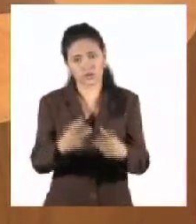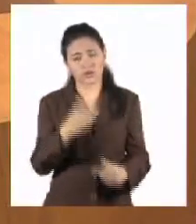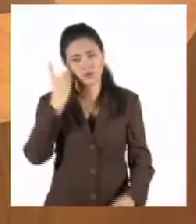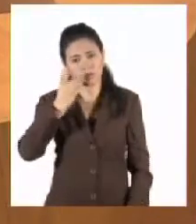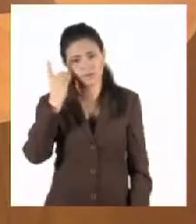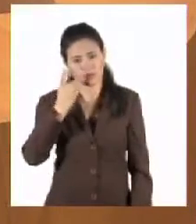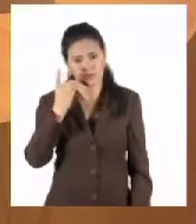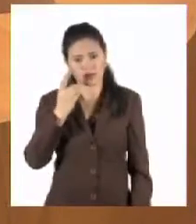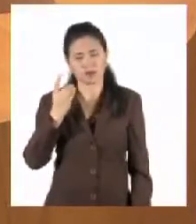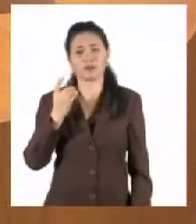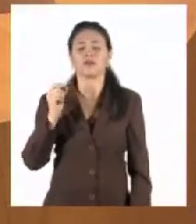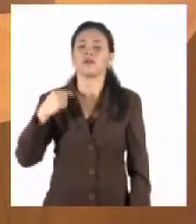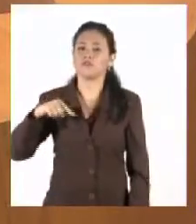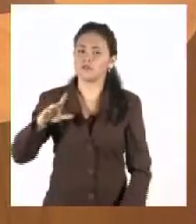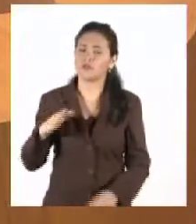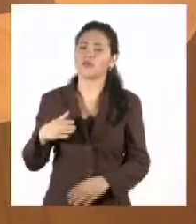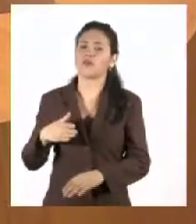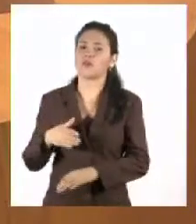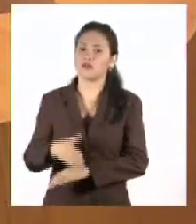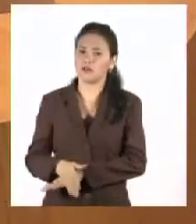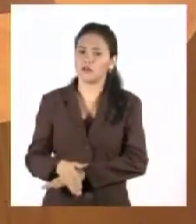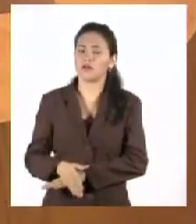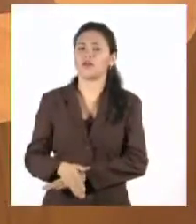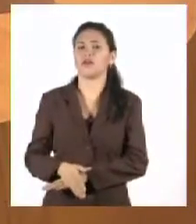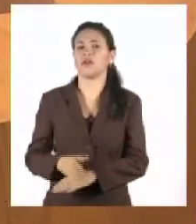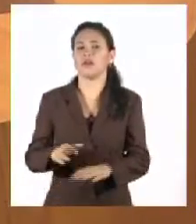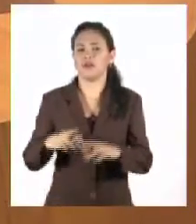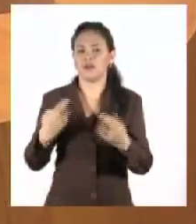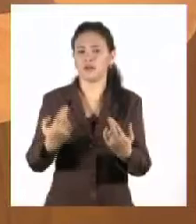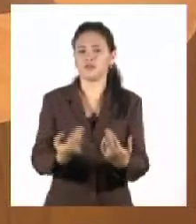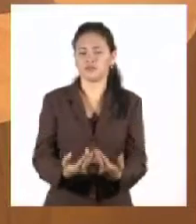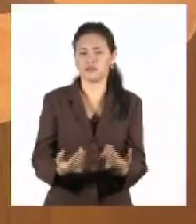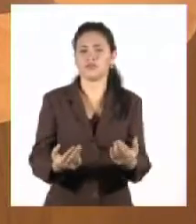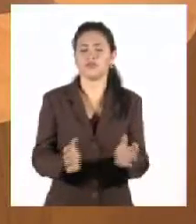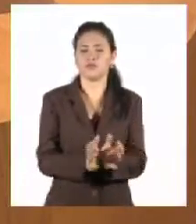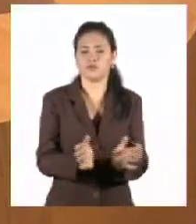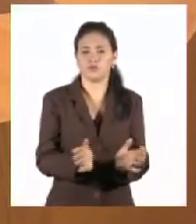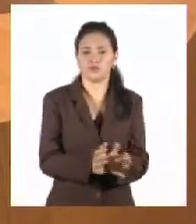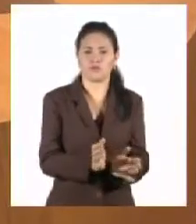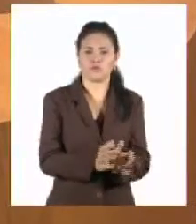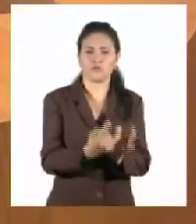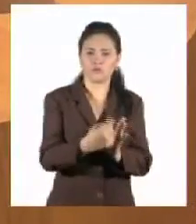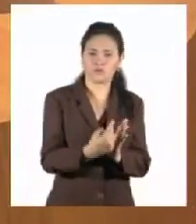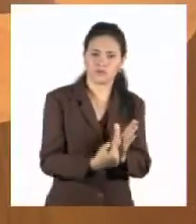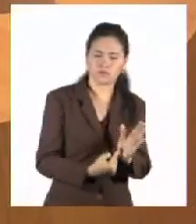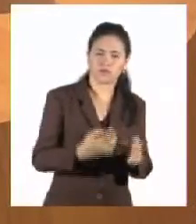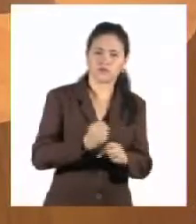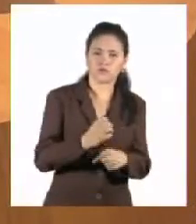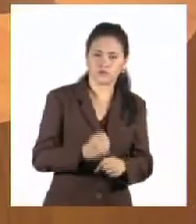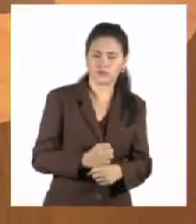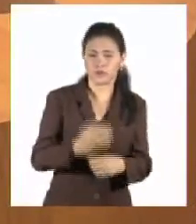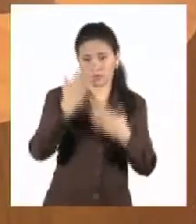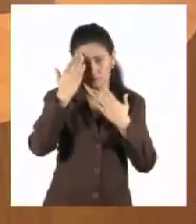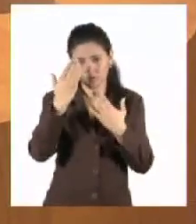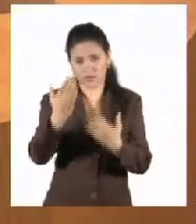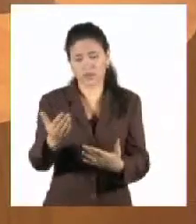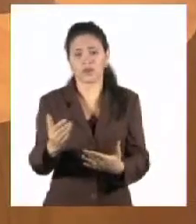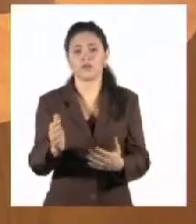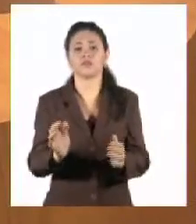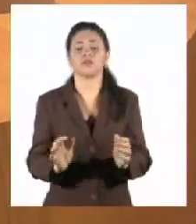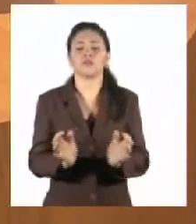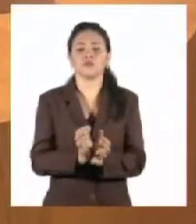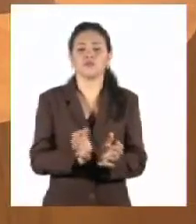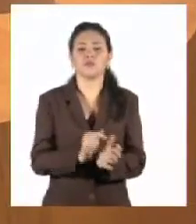presentes da comissão, agradecer mais uma vez a equipe técnica da Secretaria de Planejamento, na pessoa